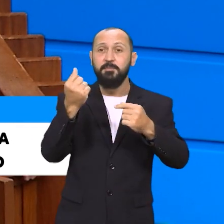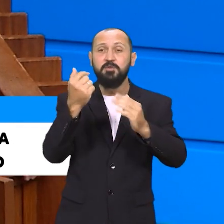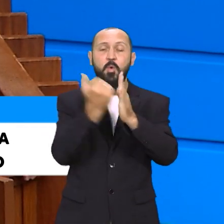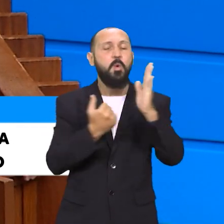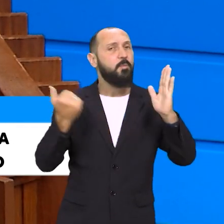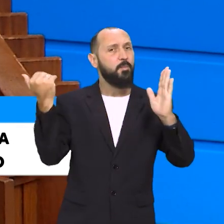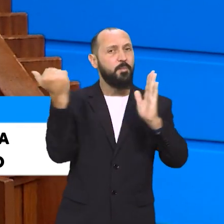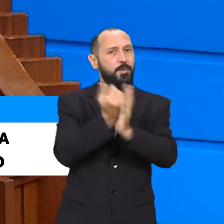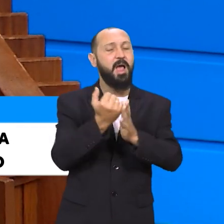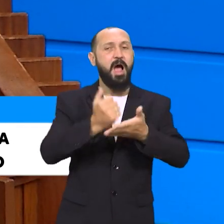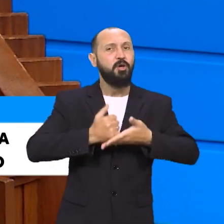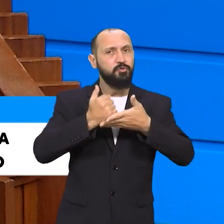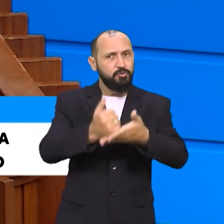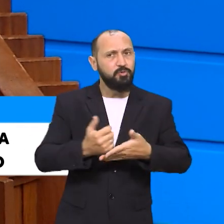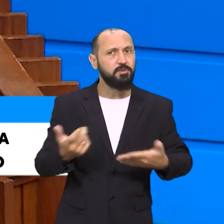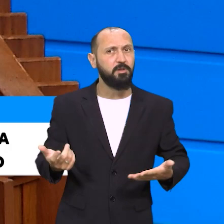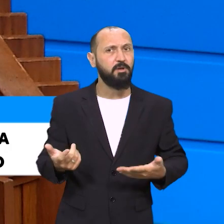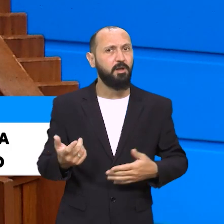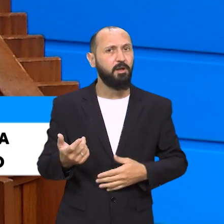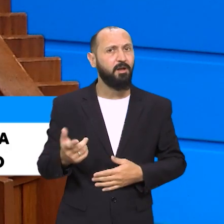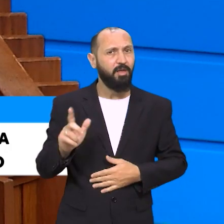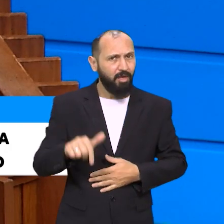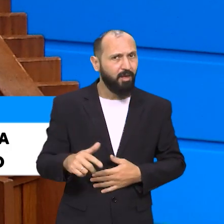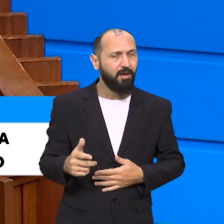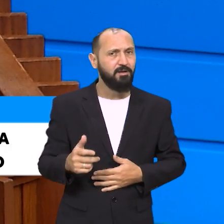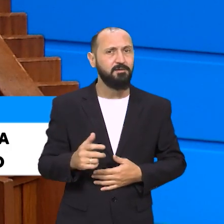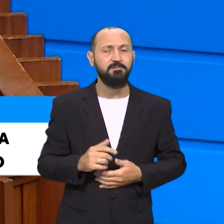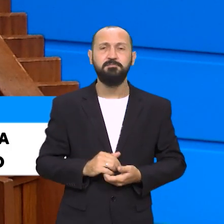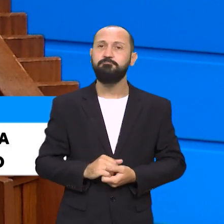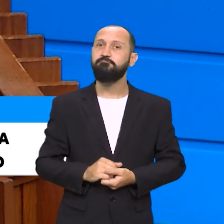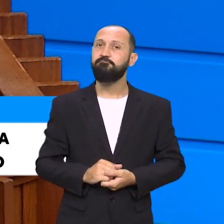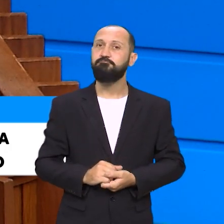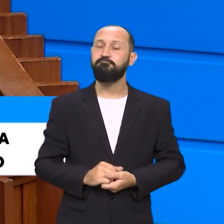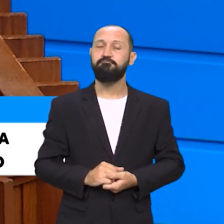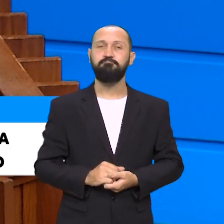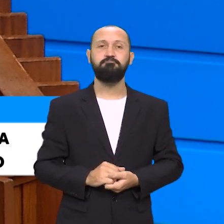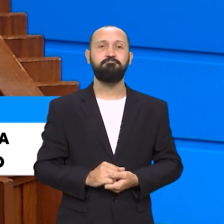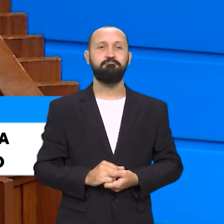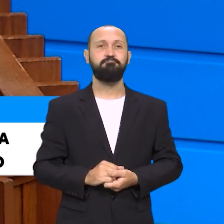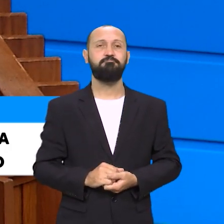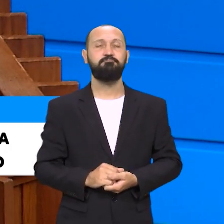ia aumentar a contribuição do servidor?